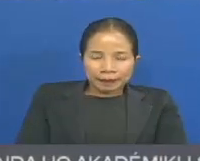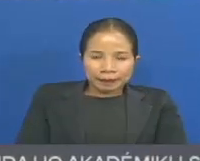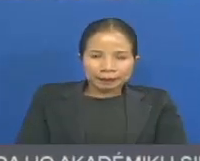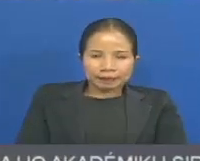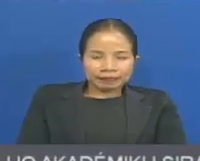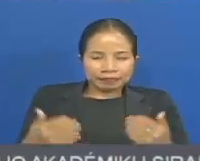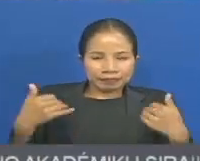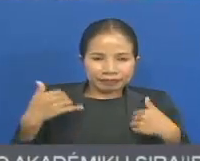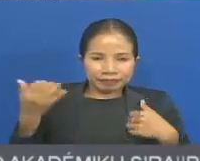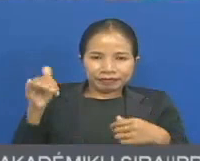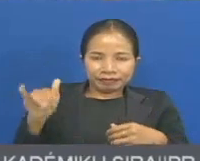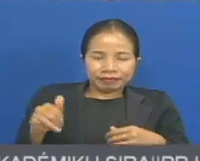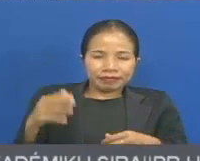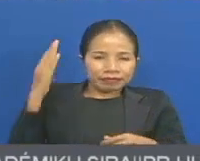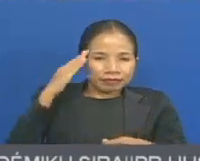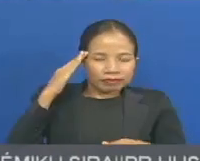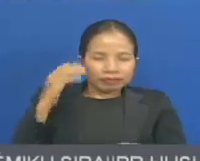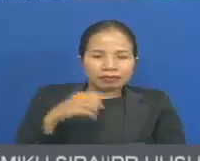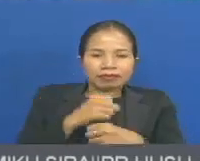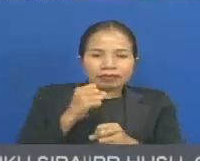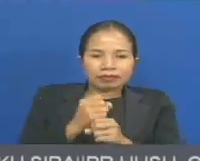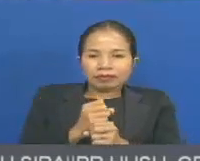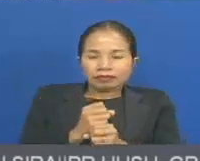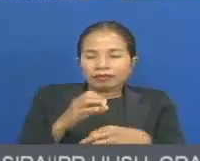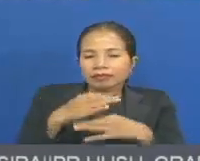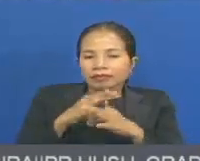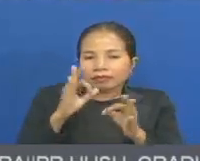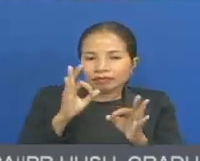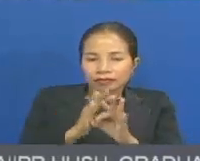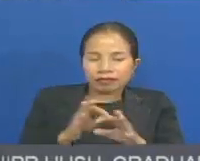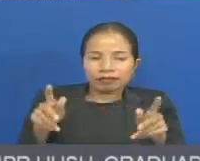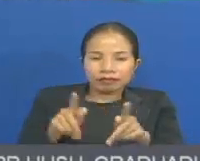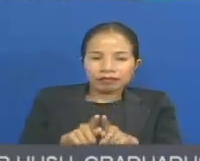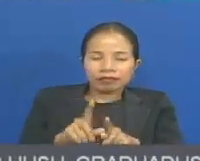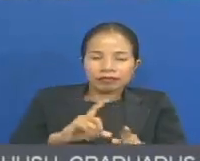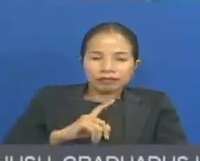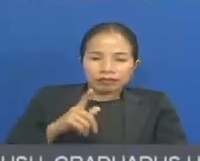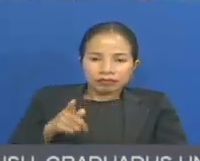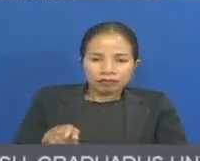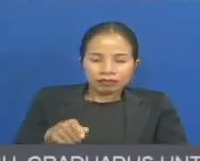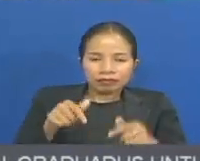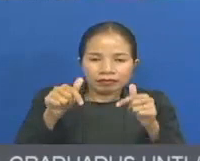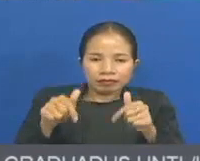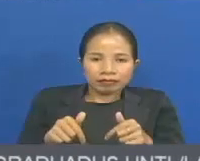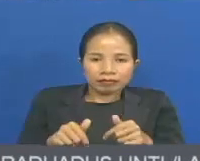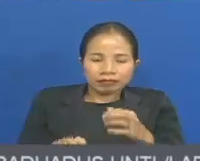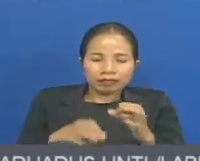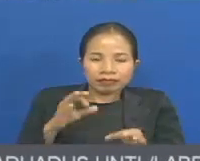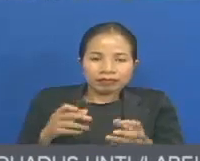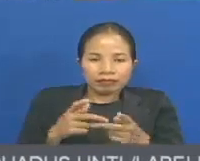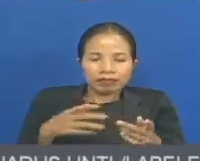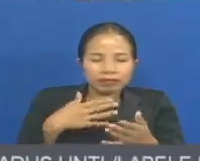Ia sira ia ia anoin nune atau halo halo manuten samba Porto Comidane. Sedia kela kondisi sedia